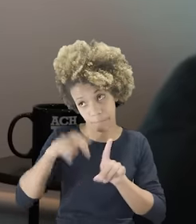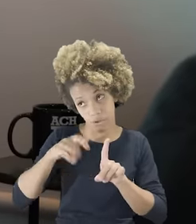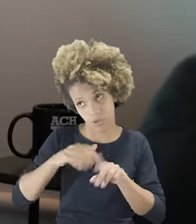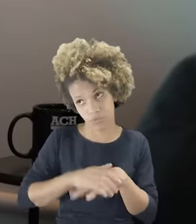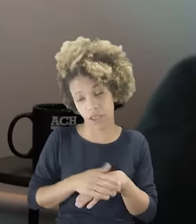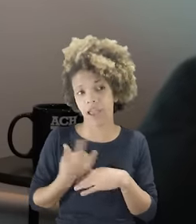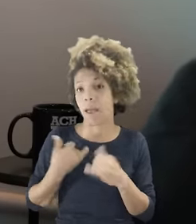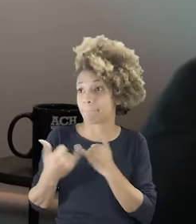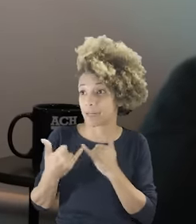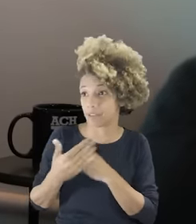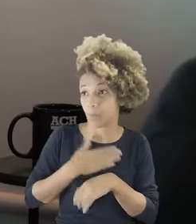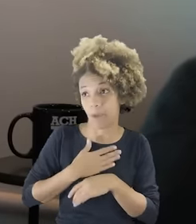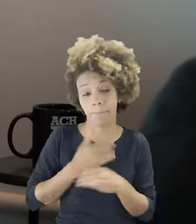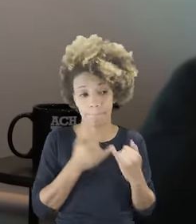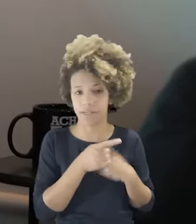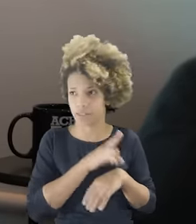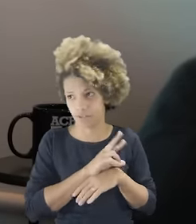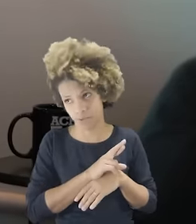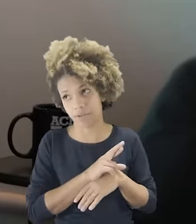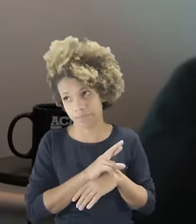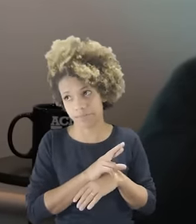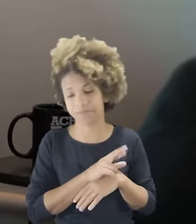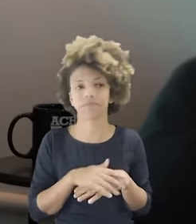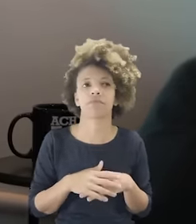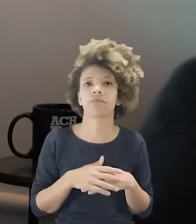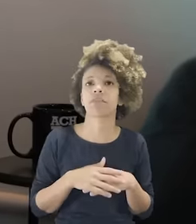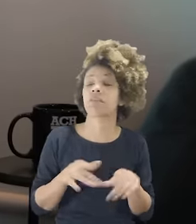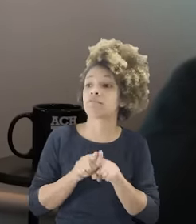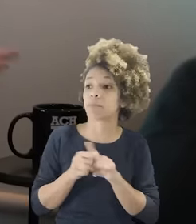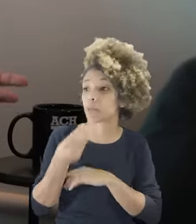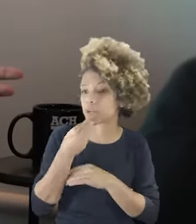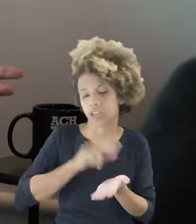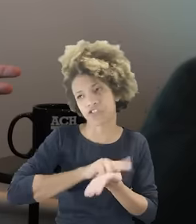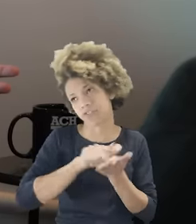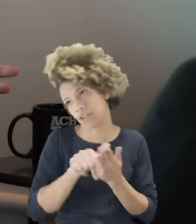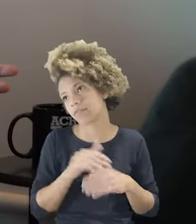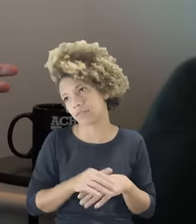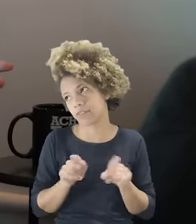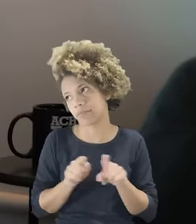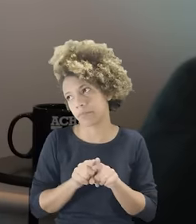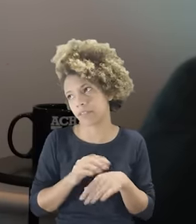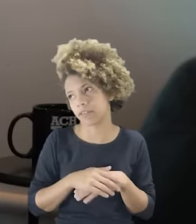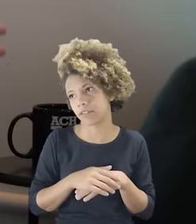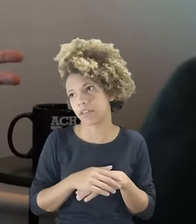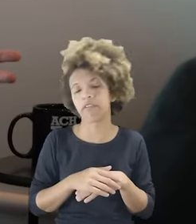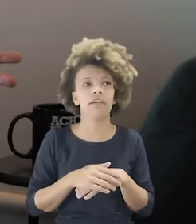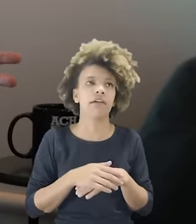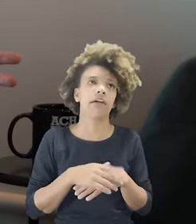doutora é um personagem primeiro que ela é muito parecida comigo o meu humor é muito parecido com o molho Doutora e ela me possibilita muita coisa né tipo